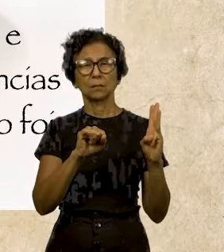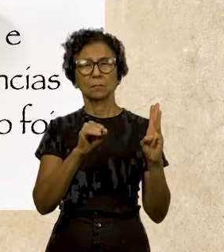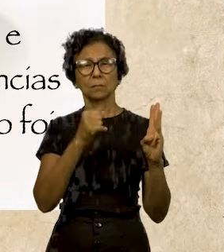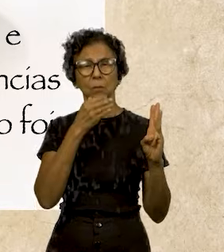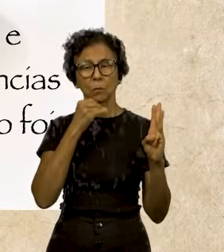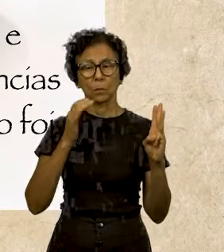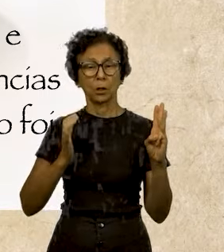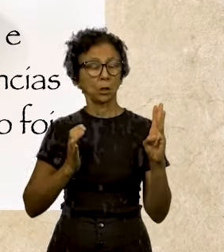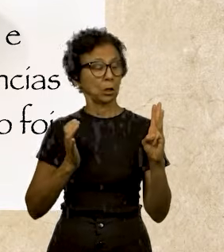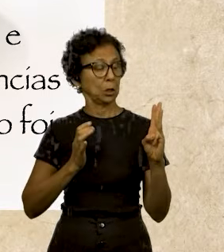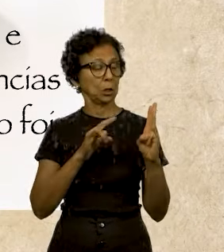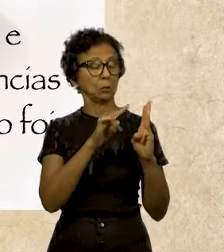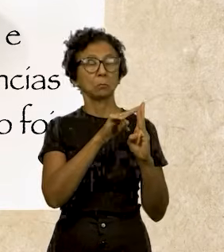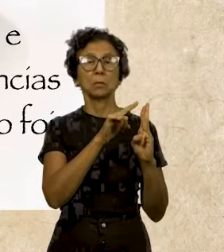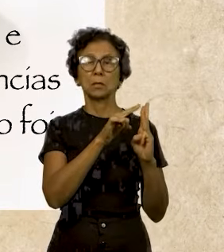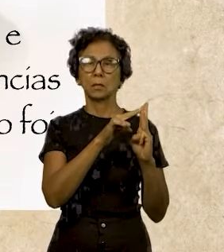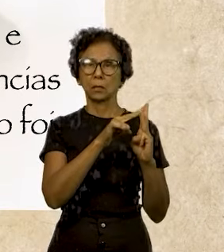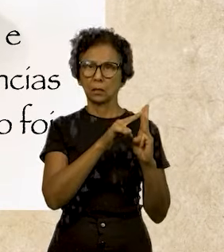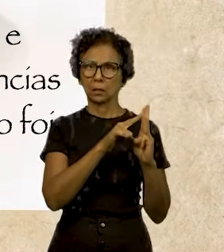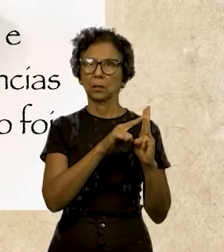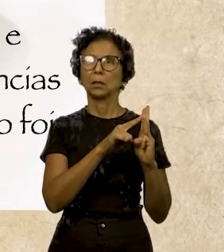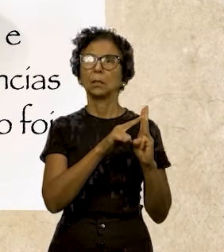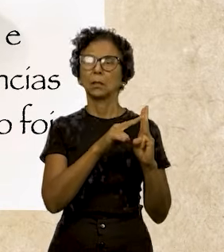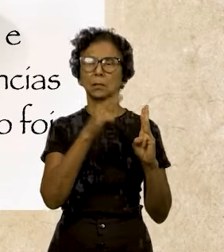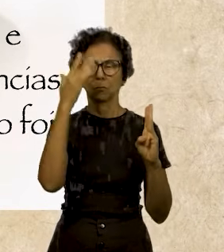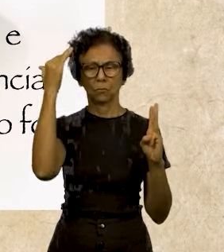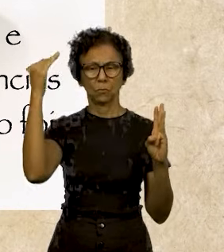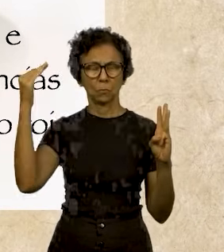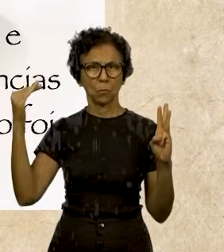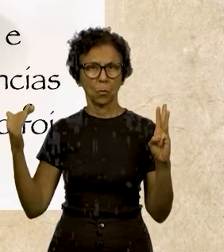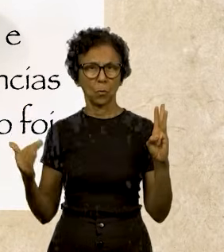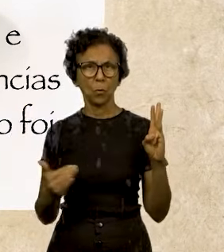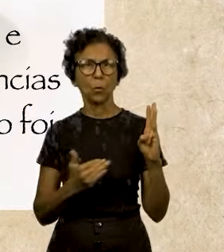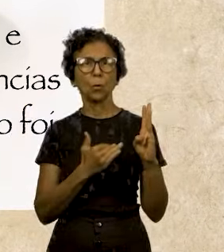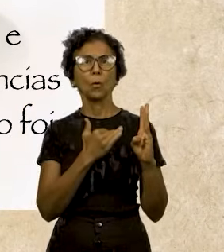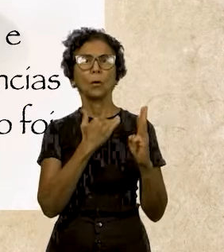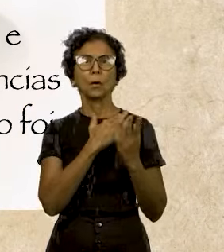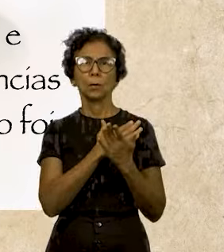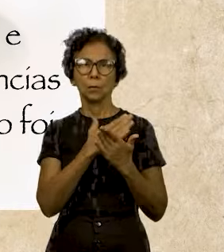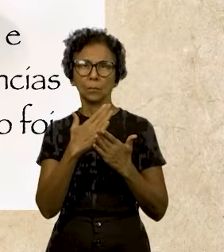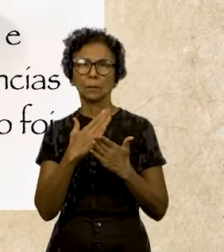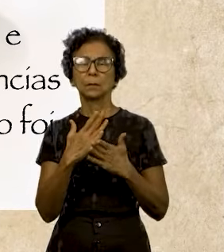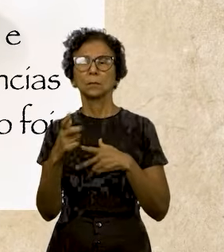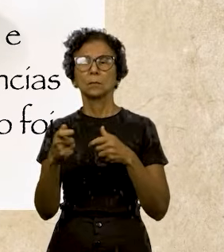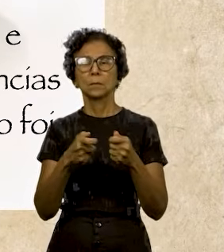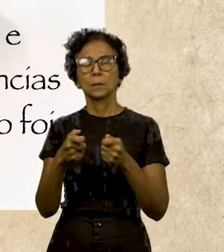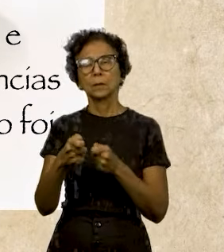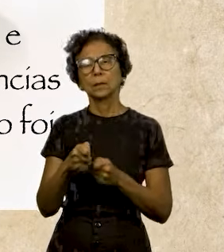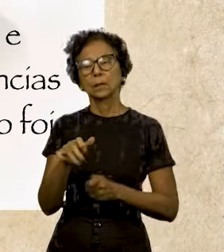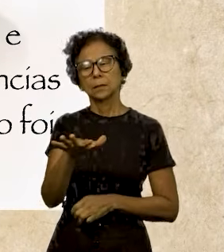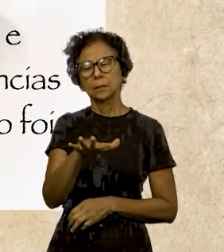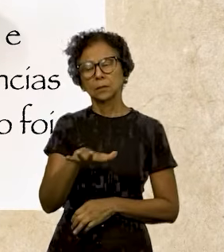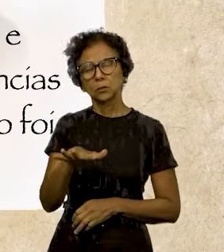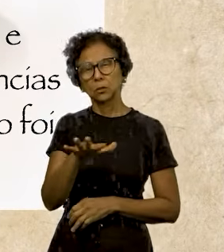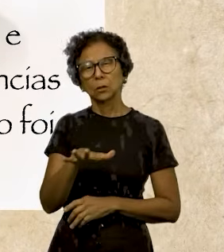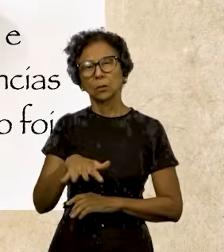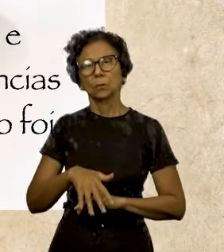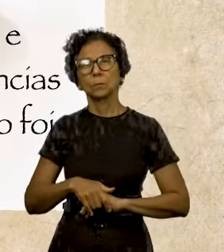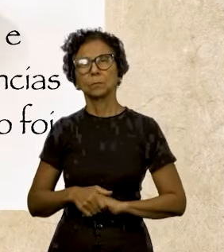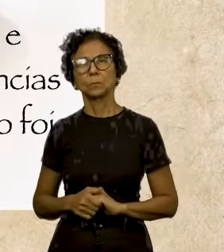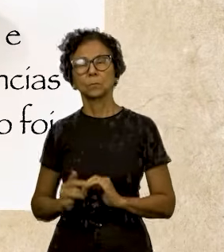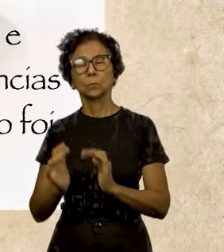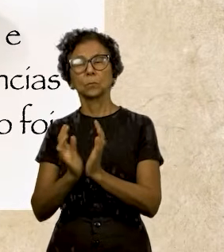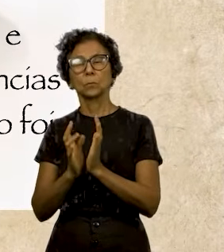República Romana. Mas logo já começou ali a ter as batalhas. O Crasso, ele veio a morrer